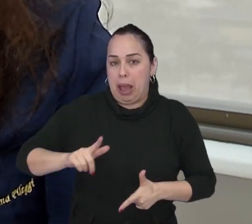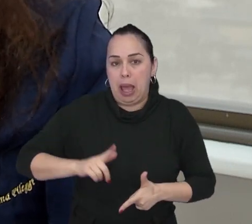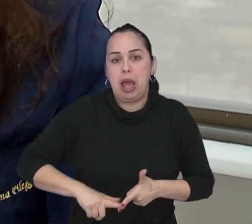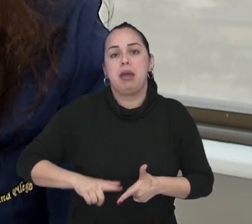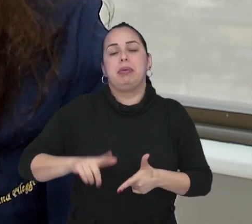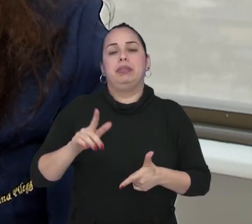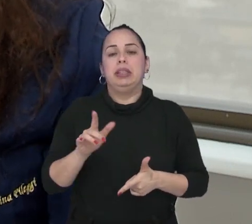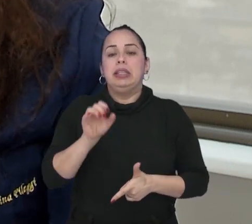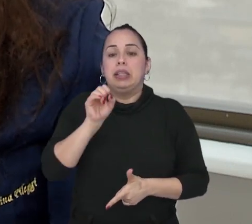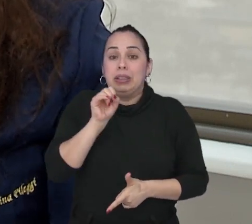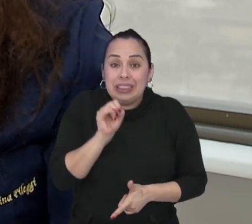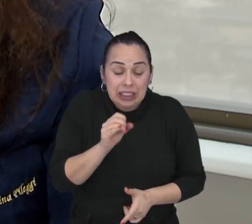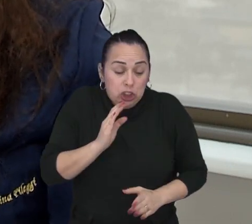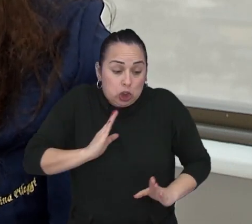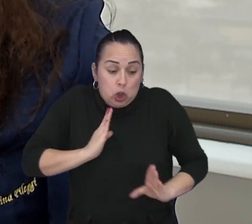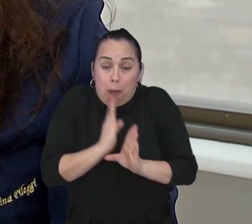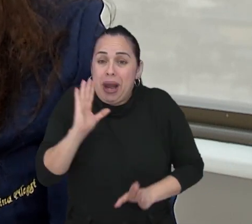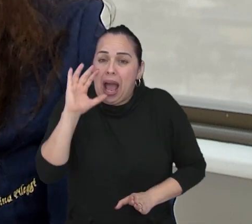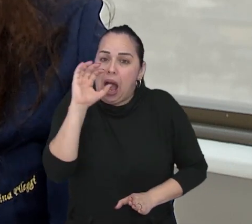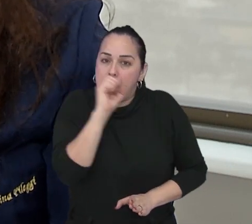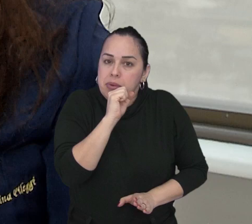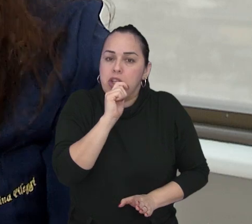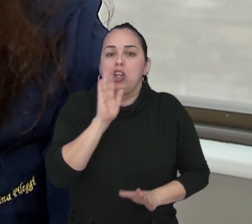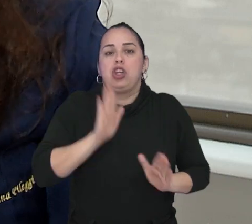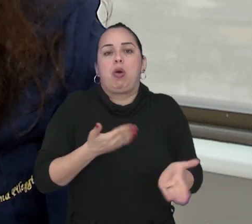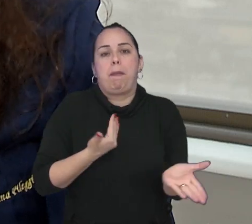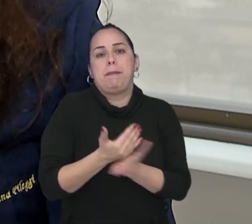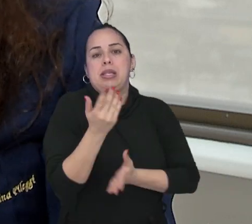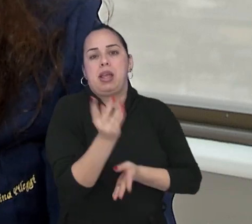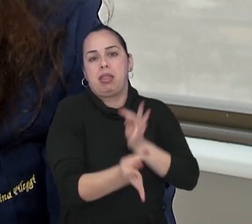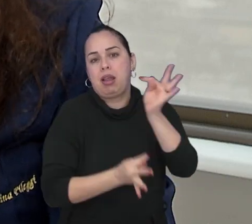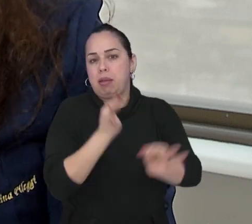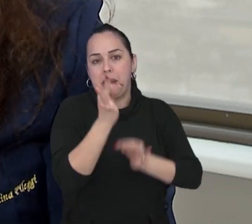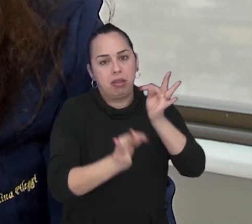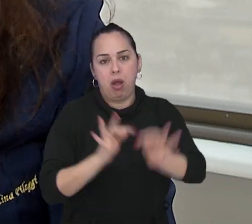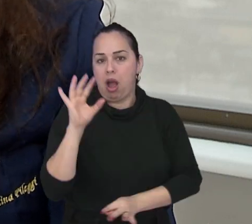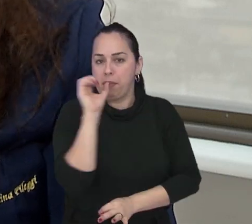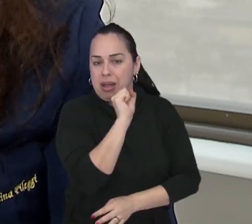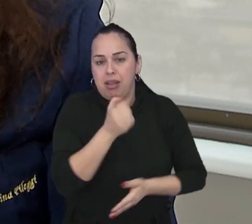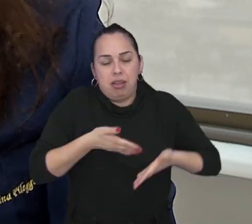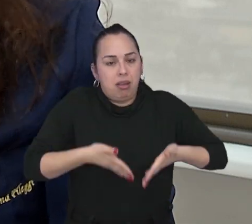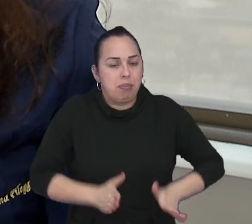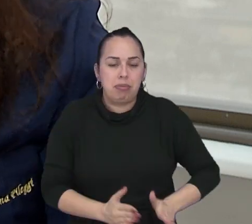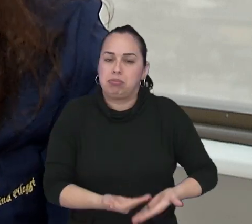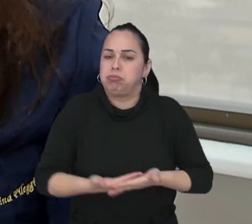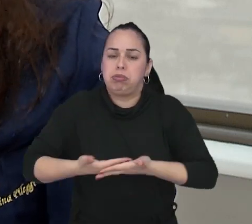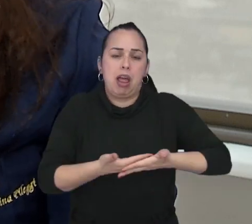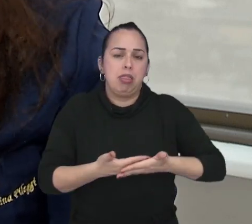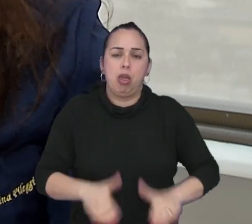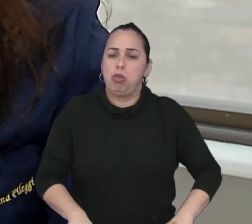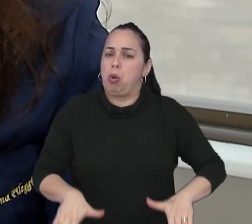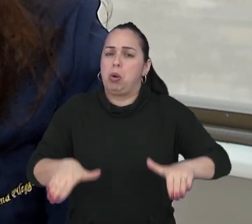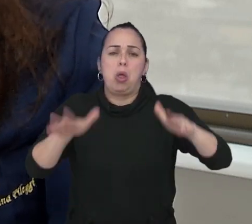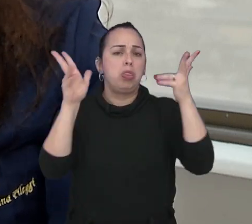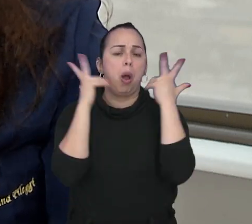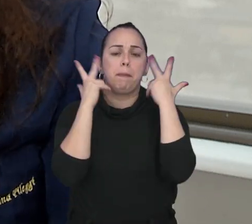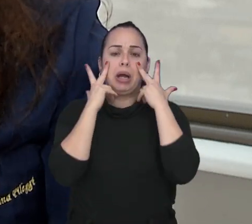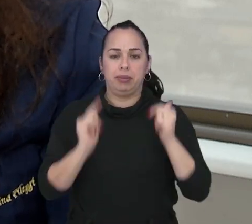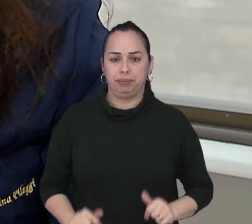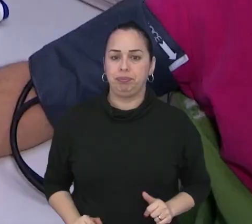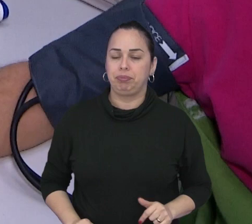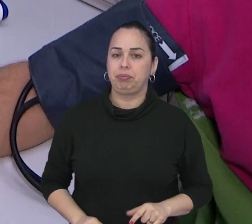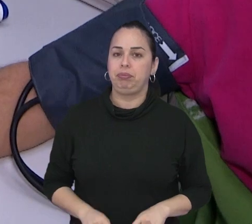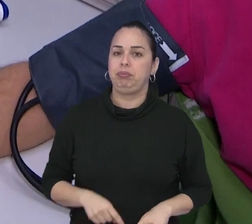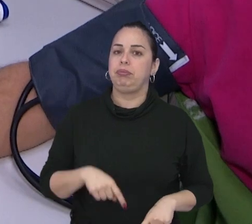bebê Então se a gente pega de maneira precoce você já começa com tratamento de maneira precoce e o bebezinho tem um desenvolvimento muito bom